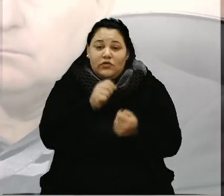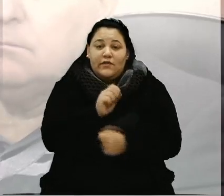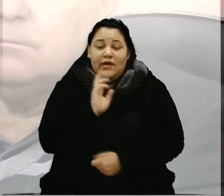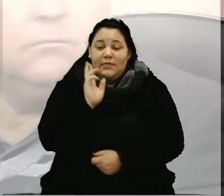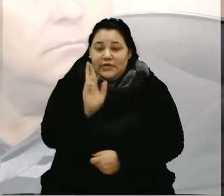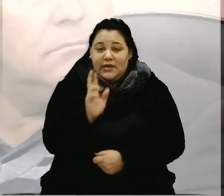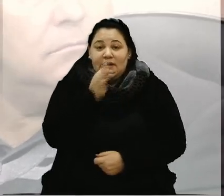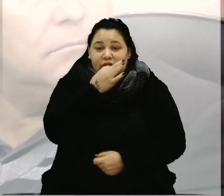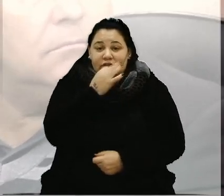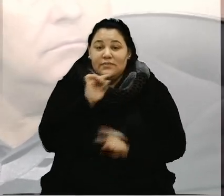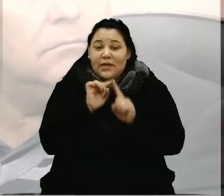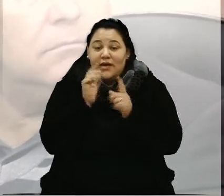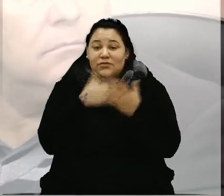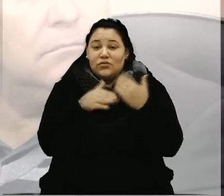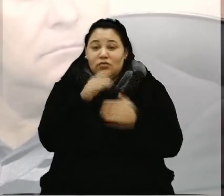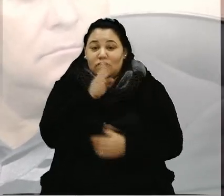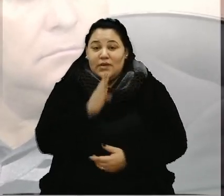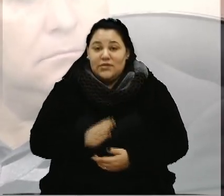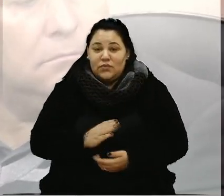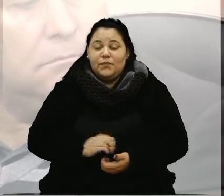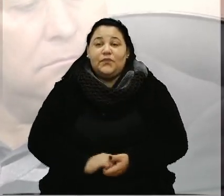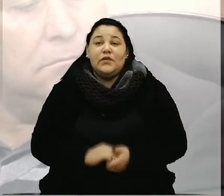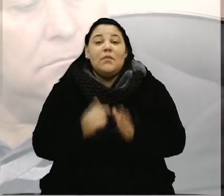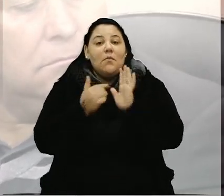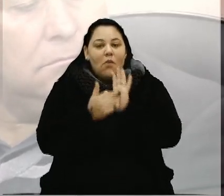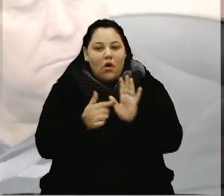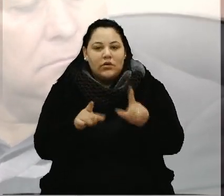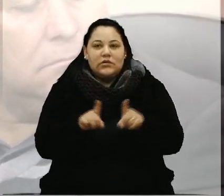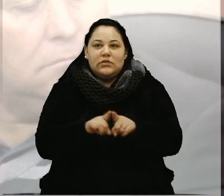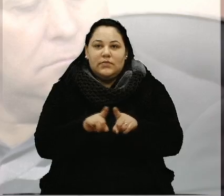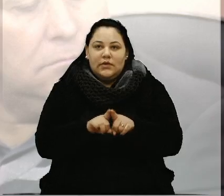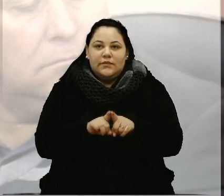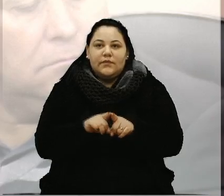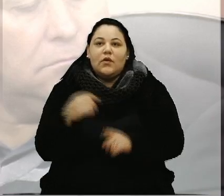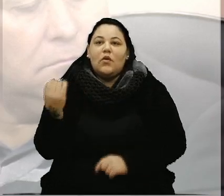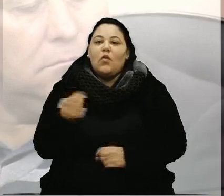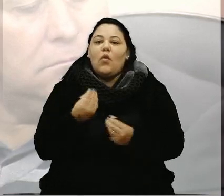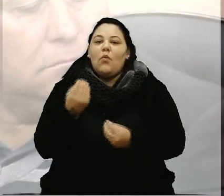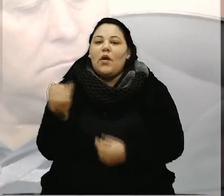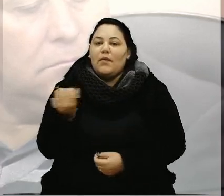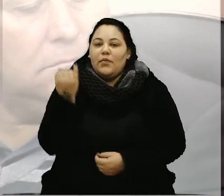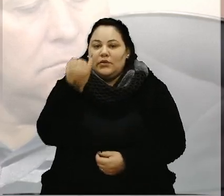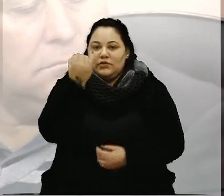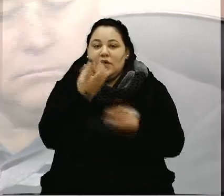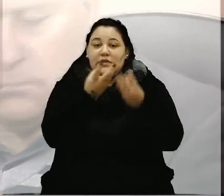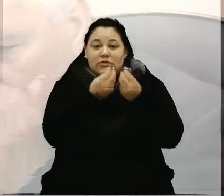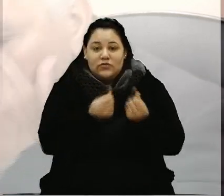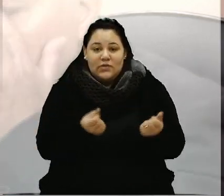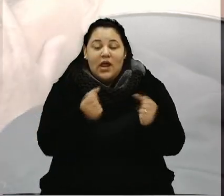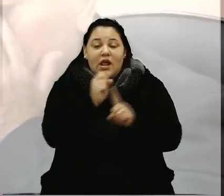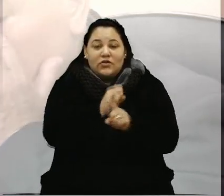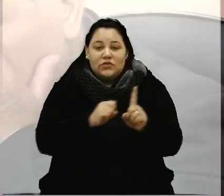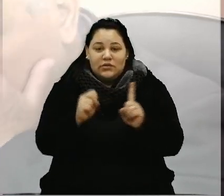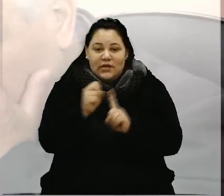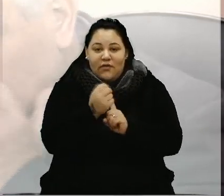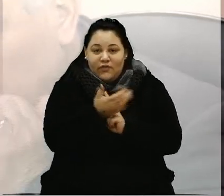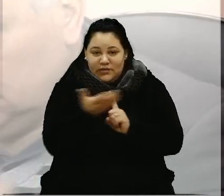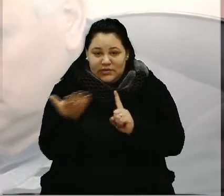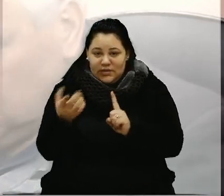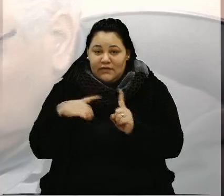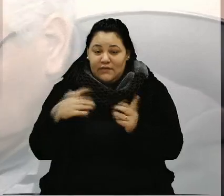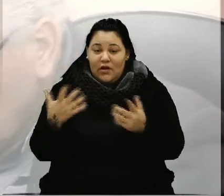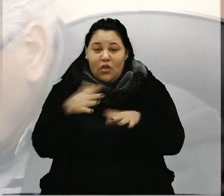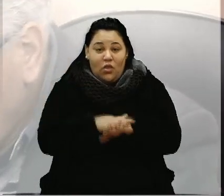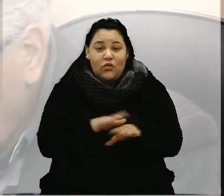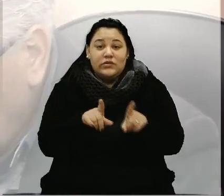mas vai representar o Brasil. Então, isso mostra também a importância que tem, a sensibilidade social que vocês transmitem